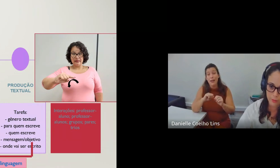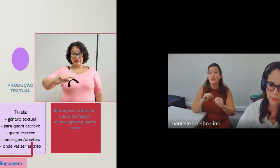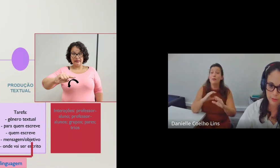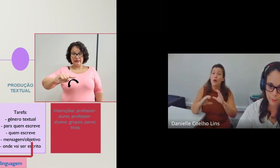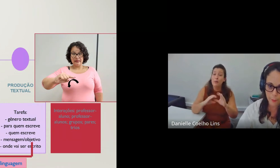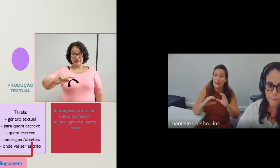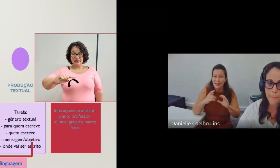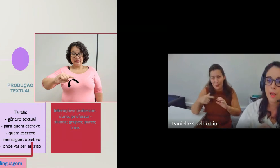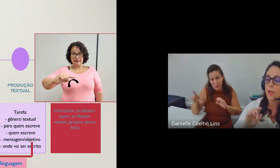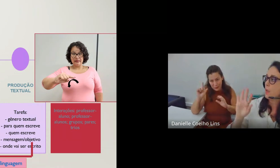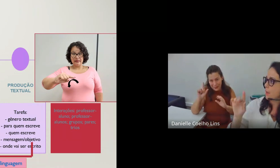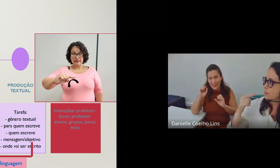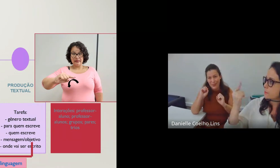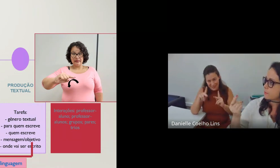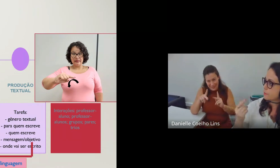comunicação, tá bom?